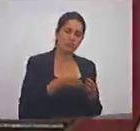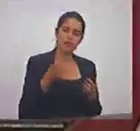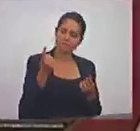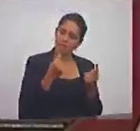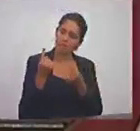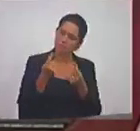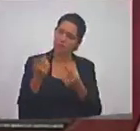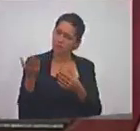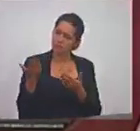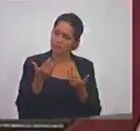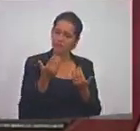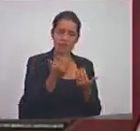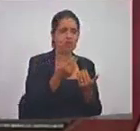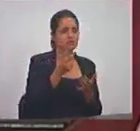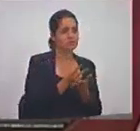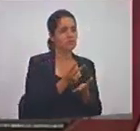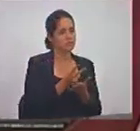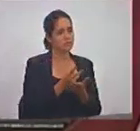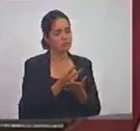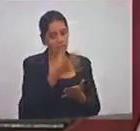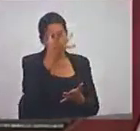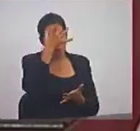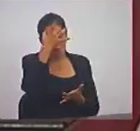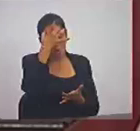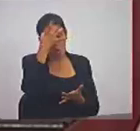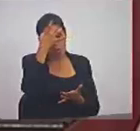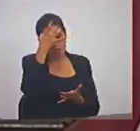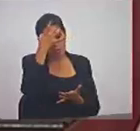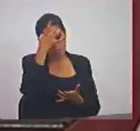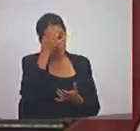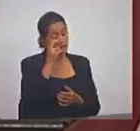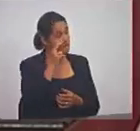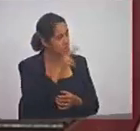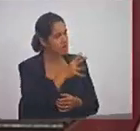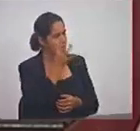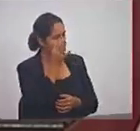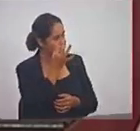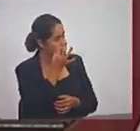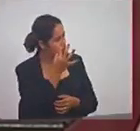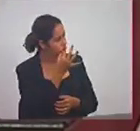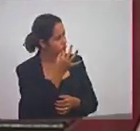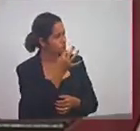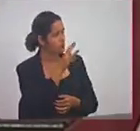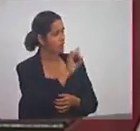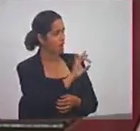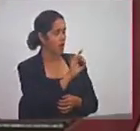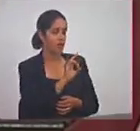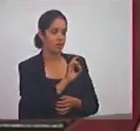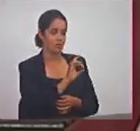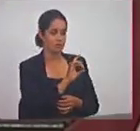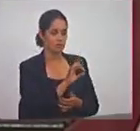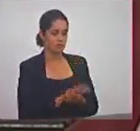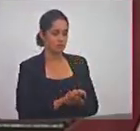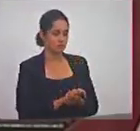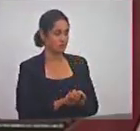apelo, essa conscientização, para que viesse e ver o trabalho dos vereadores. Porque depois, em época de campanha, todo